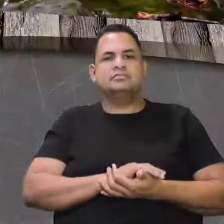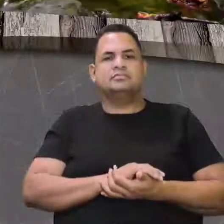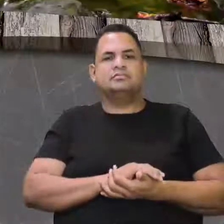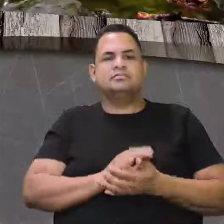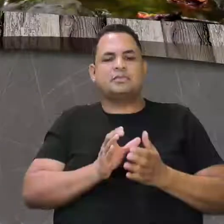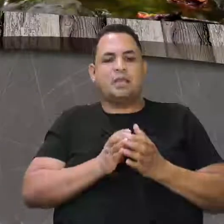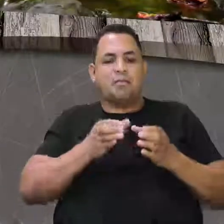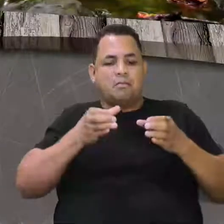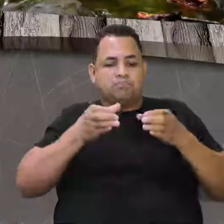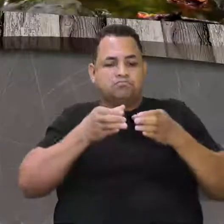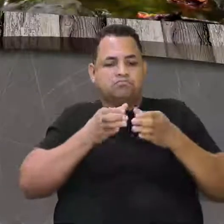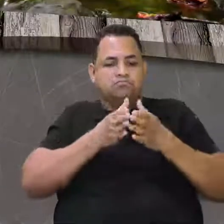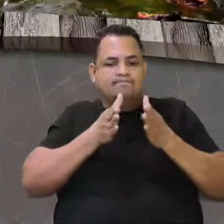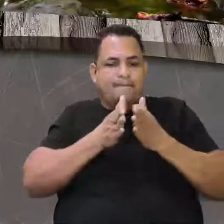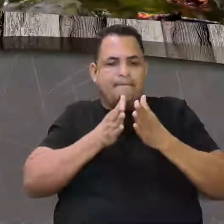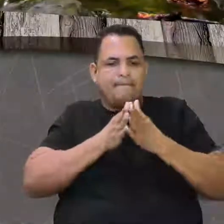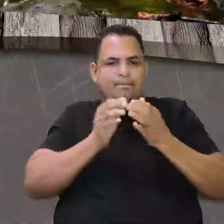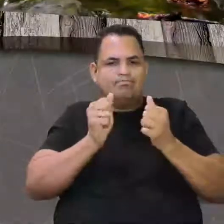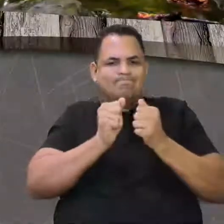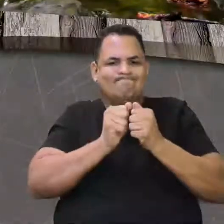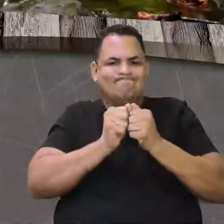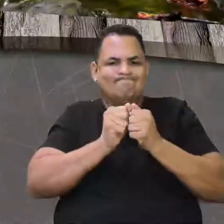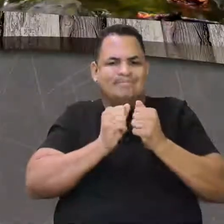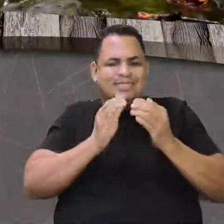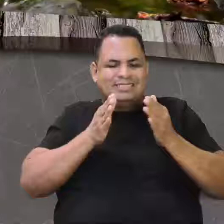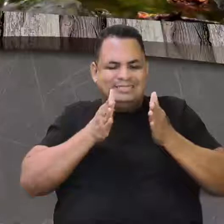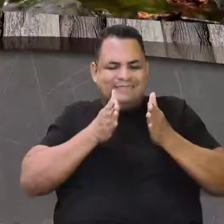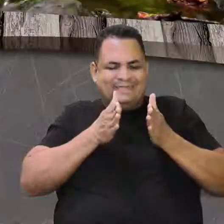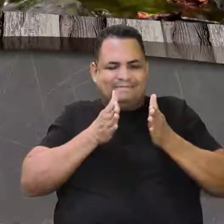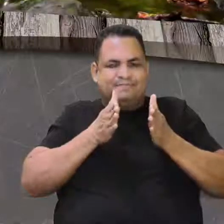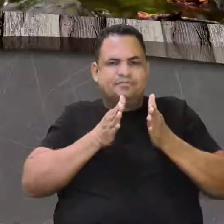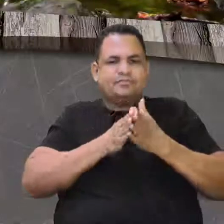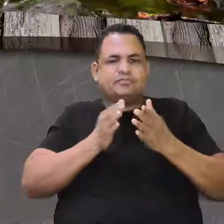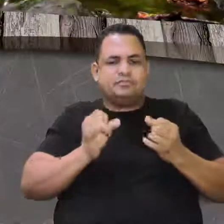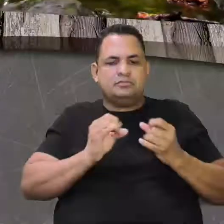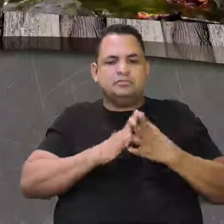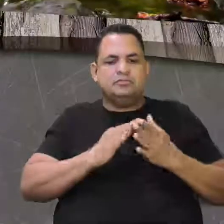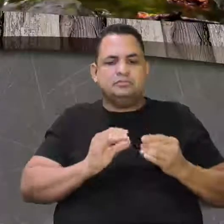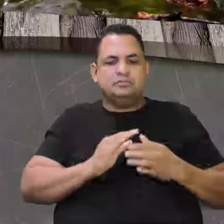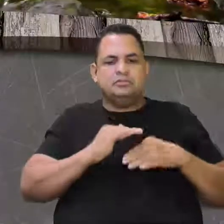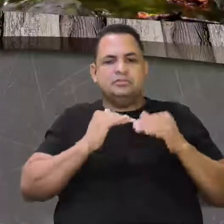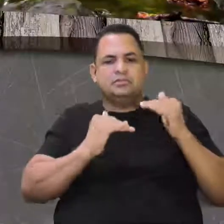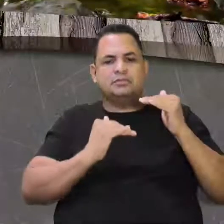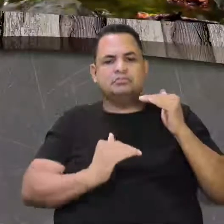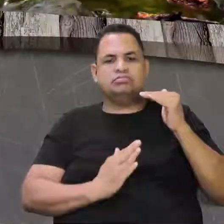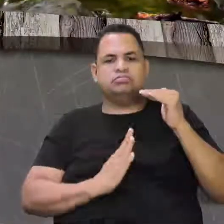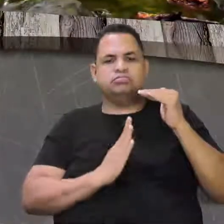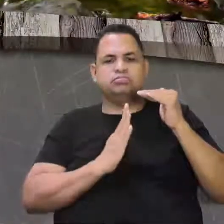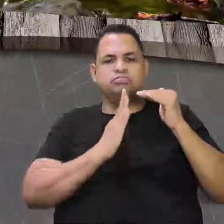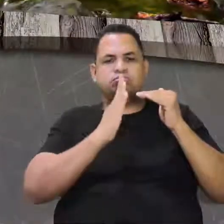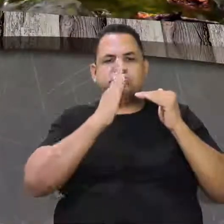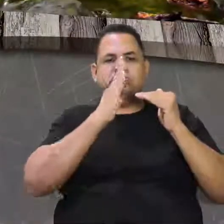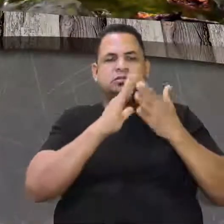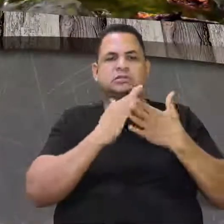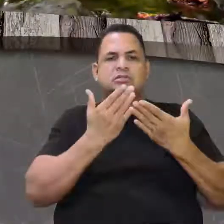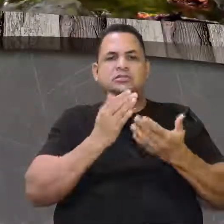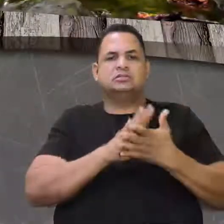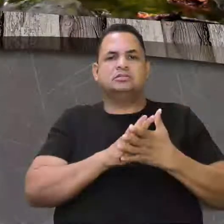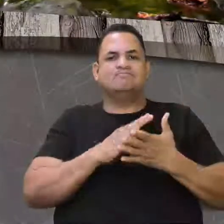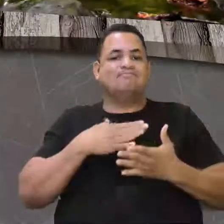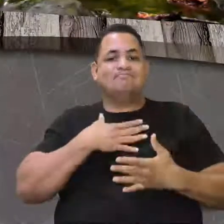lugar apertado. Eu, quando entro em algum ambiente de elevador, se tiver muita gente, eu saio. Eu não entro, não.